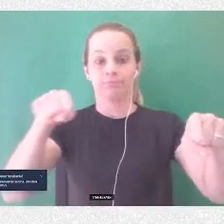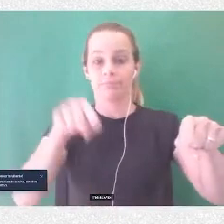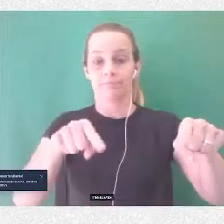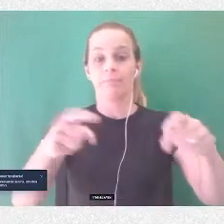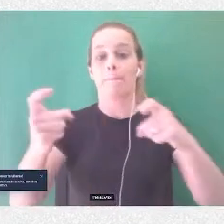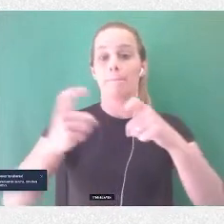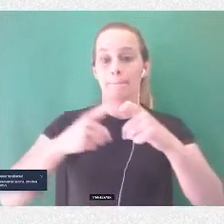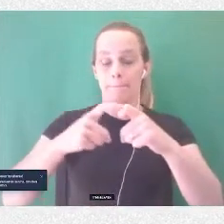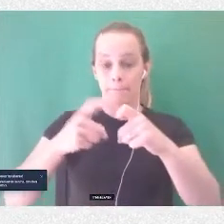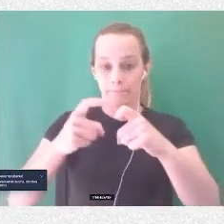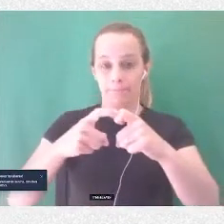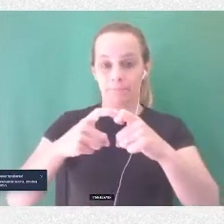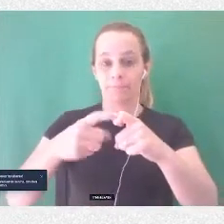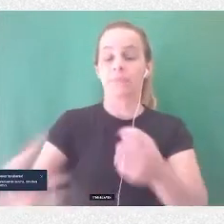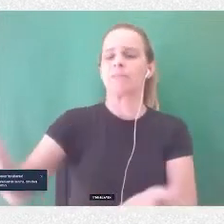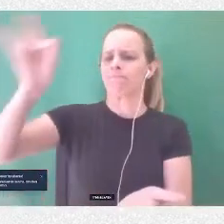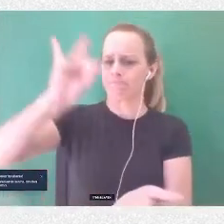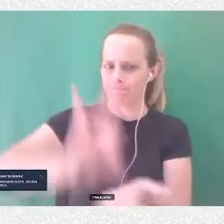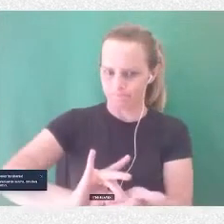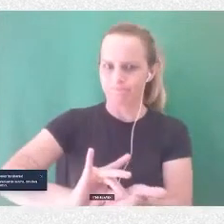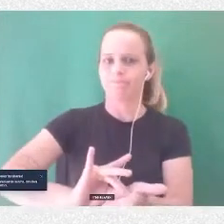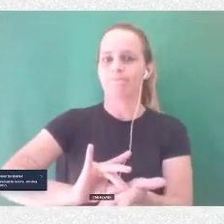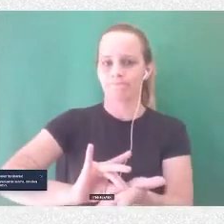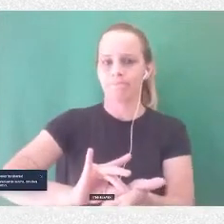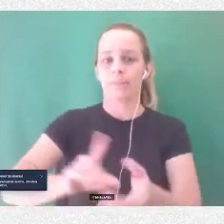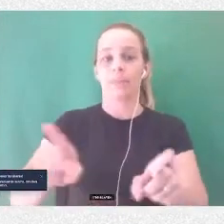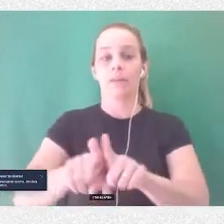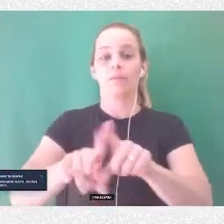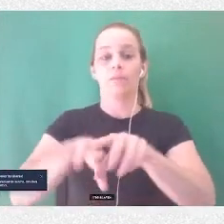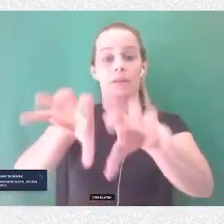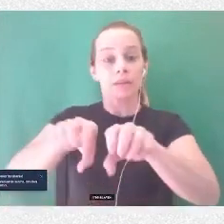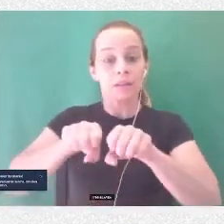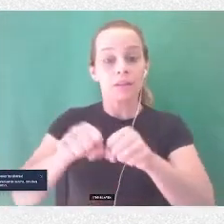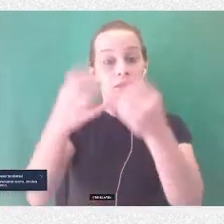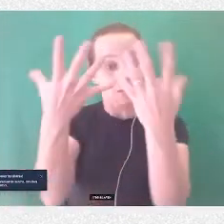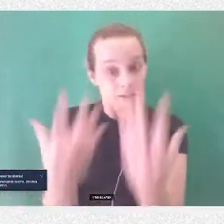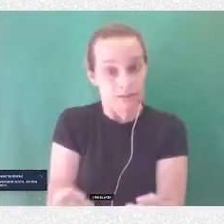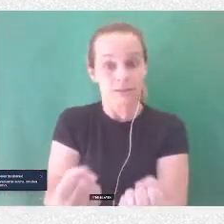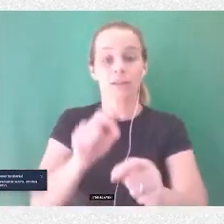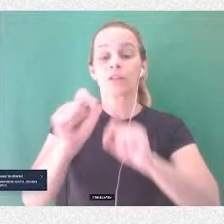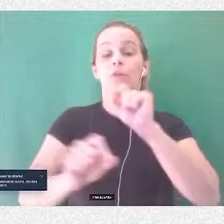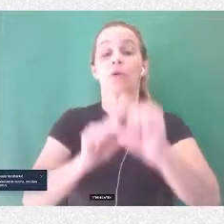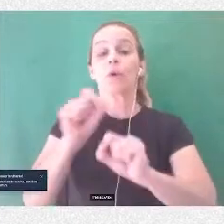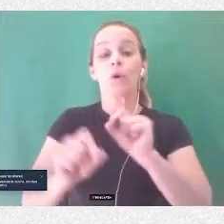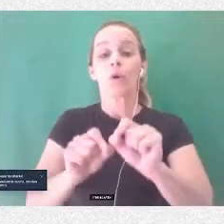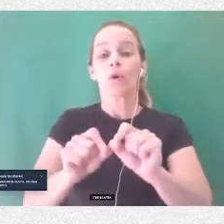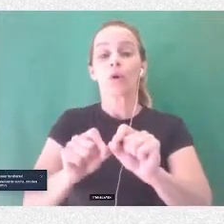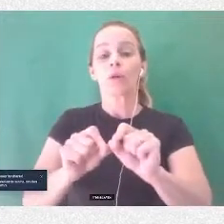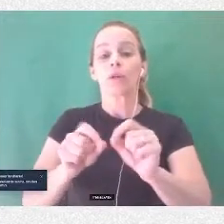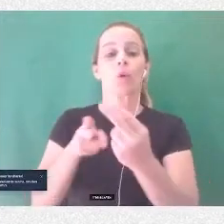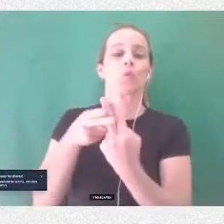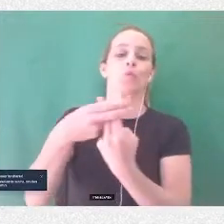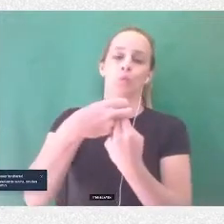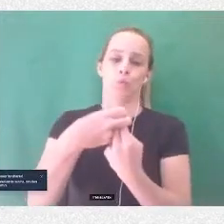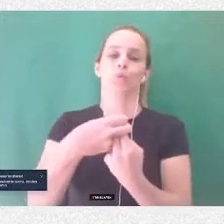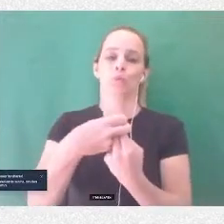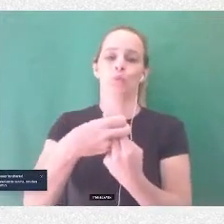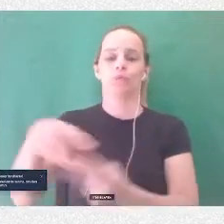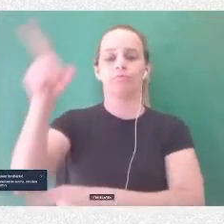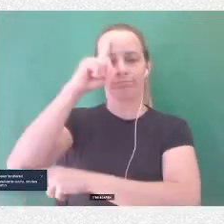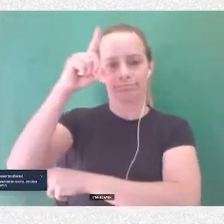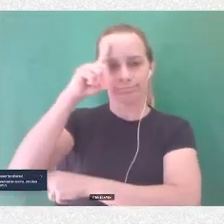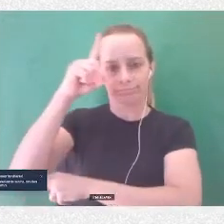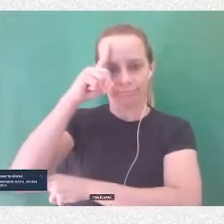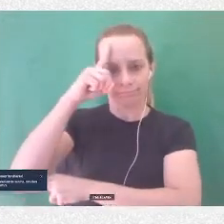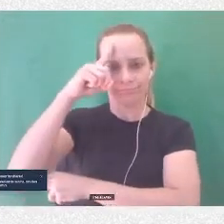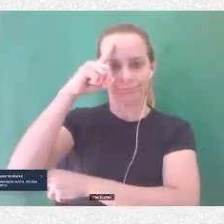medicina baseada em evidências e da adoção e respeito aos princípios do SUS no nosso dia a dia e nas nossas